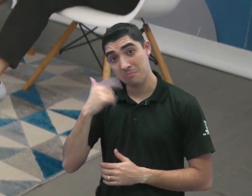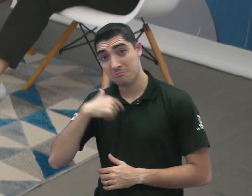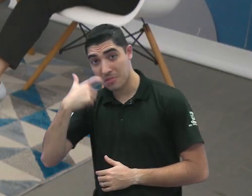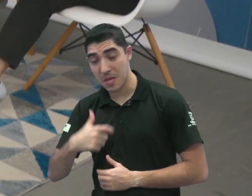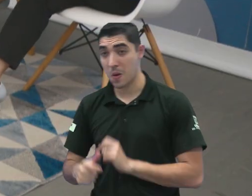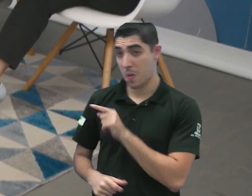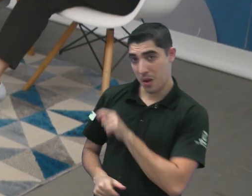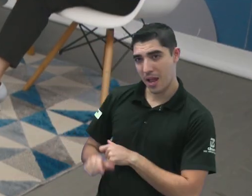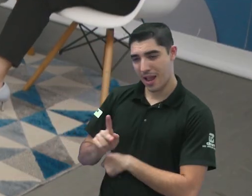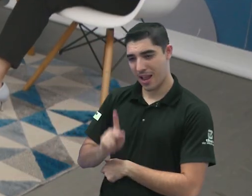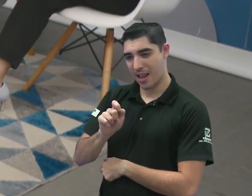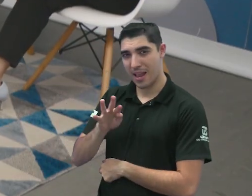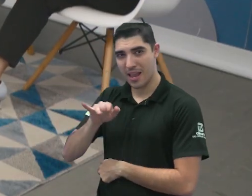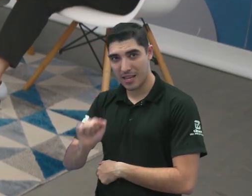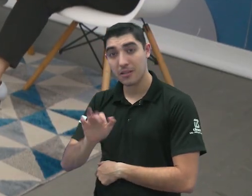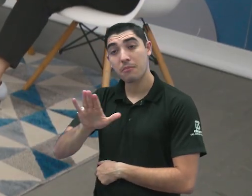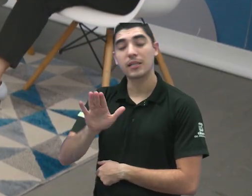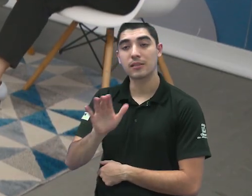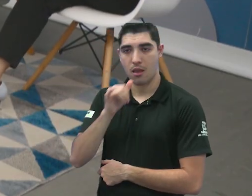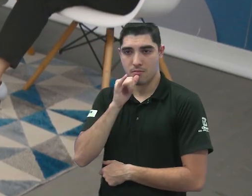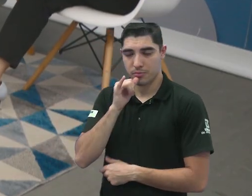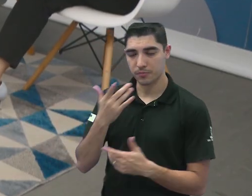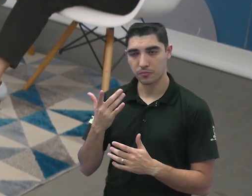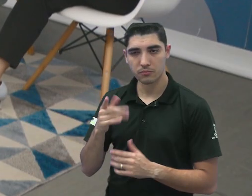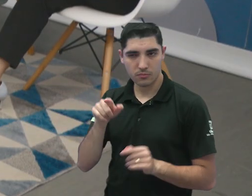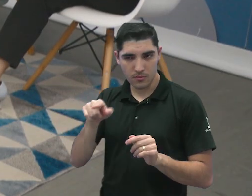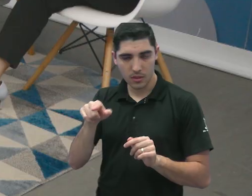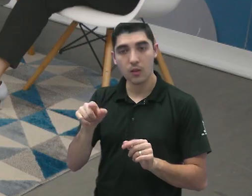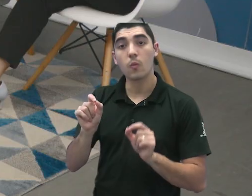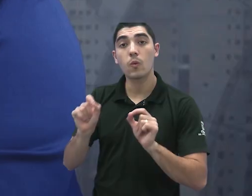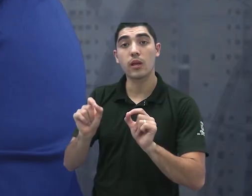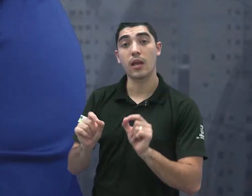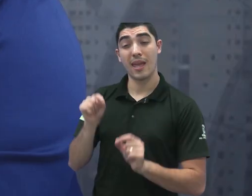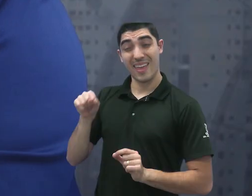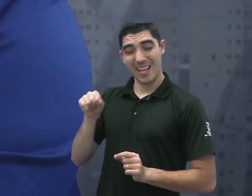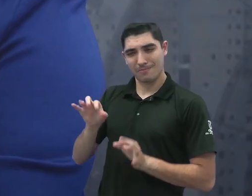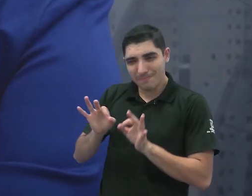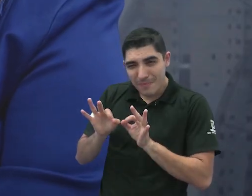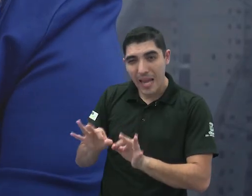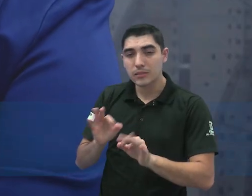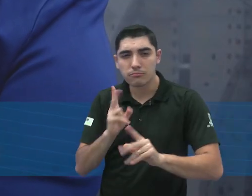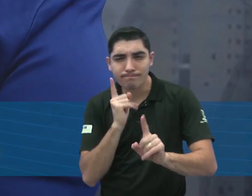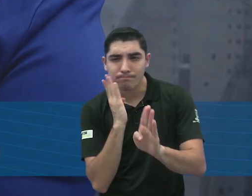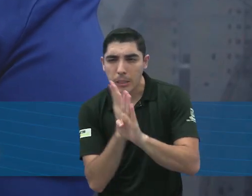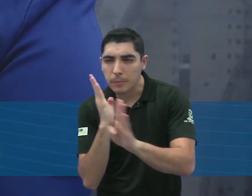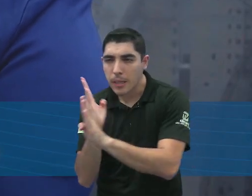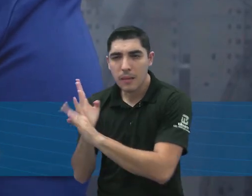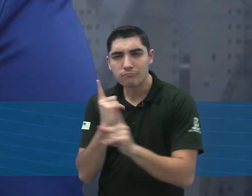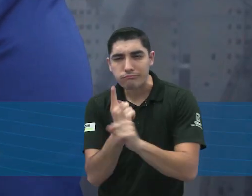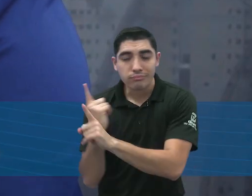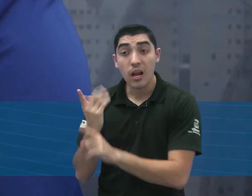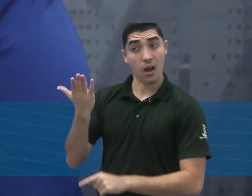Kátia, mas só falando um pouquinho sobre isso, Rafa. Na verdade, o que teve foi um aumento de diagnóstico, né? Então, anteriormente, a gente não tinha